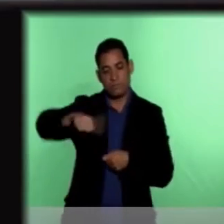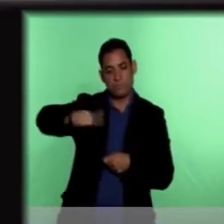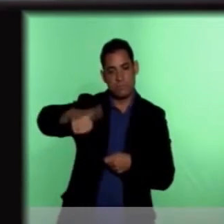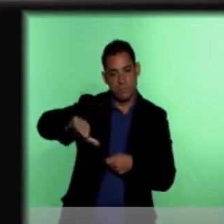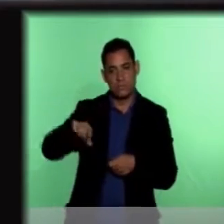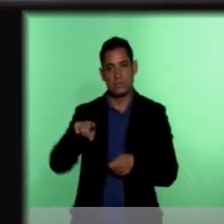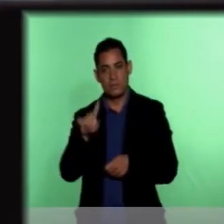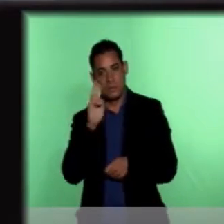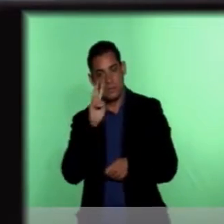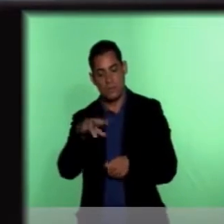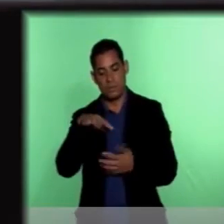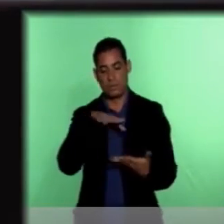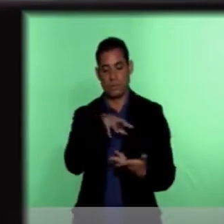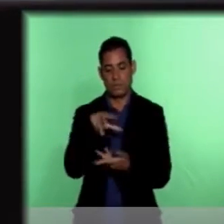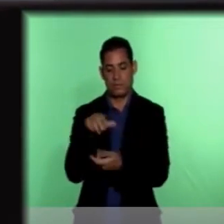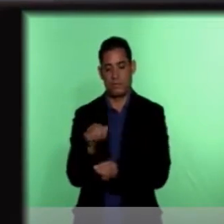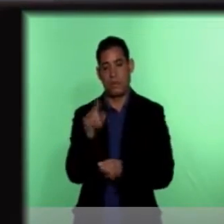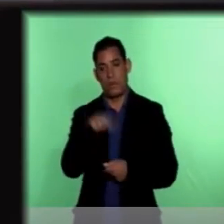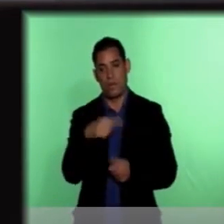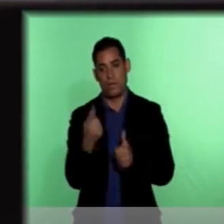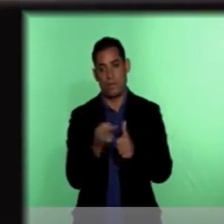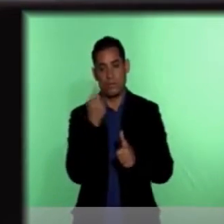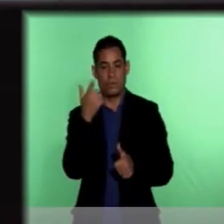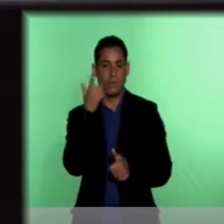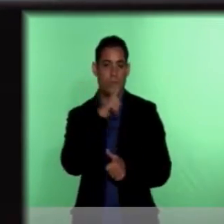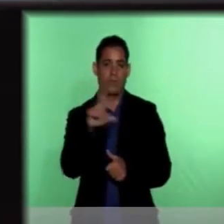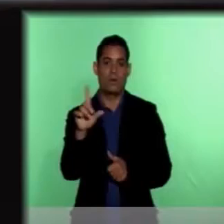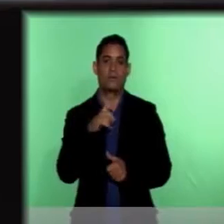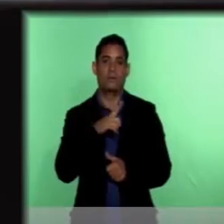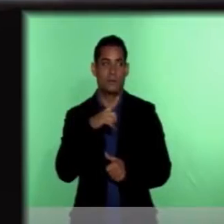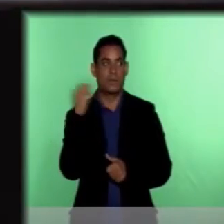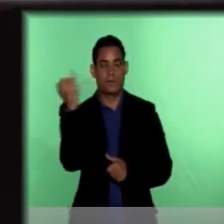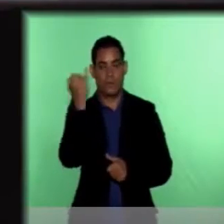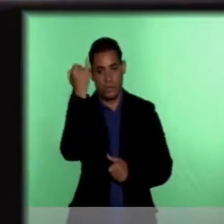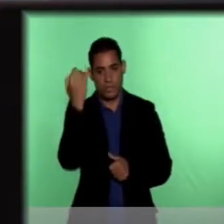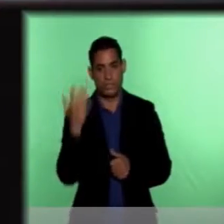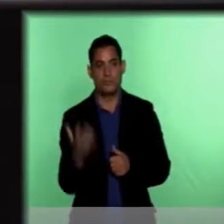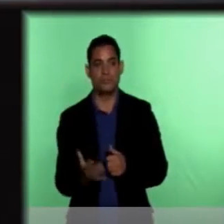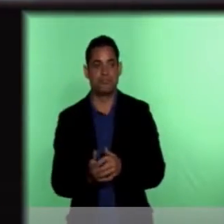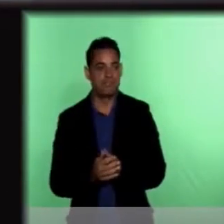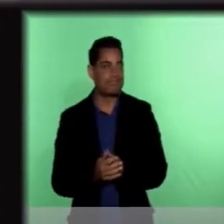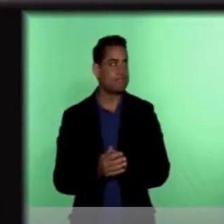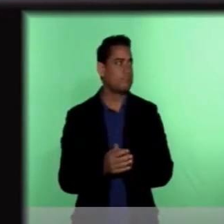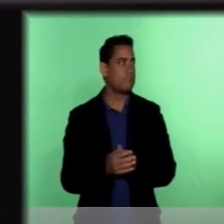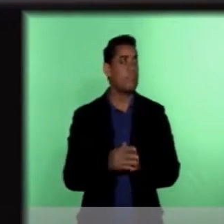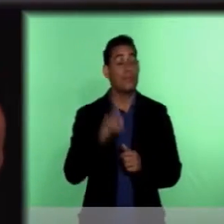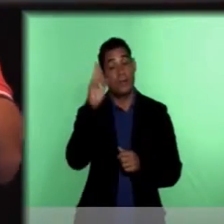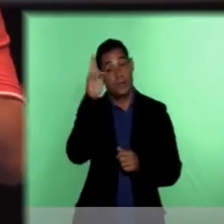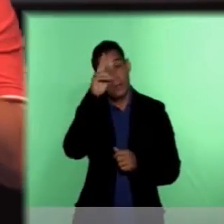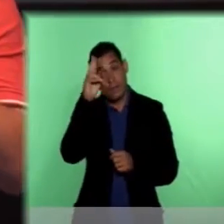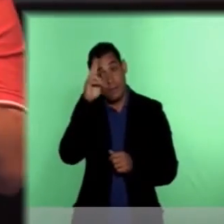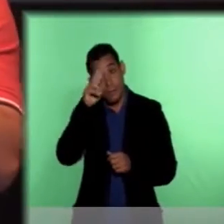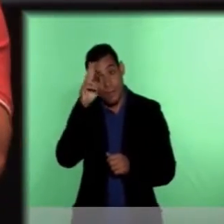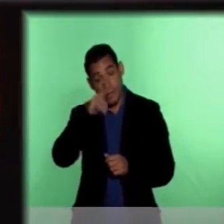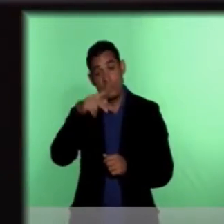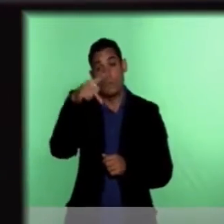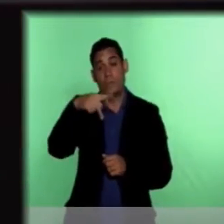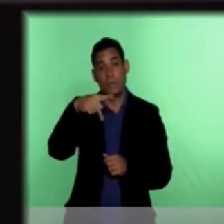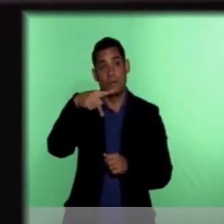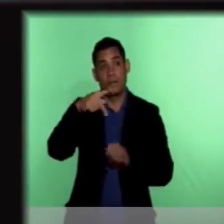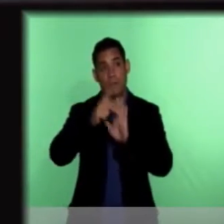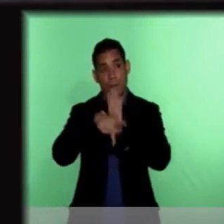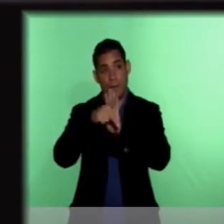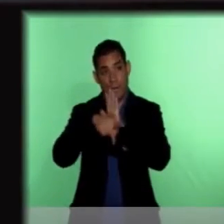também internacional. Então, esse vai ser um ganho bastante grande. Sempre lembrando que o Plano Nacional de Educação é